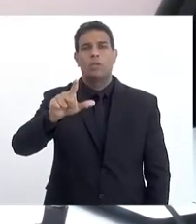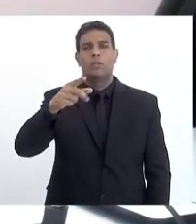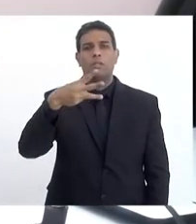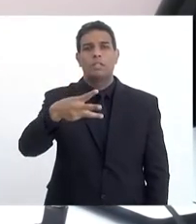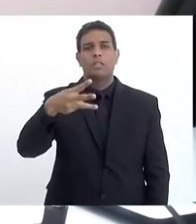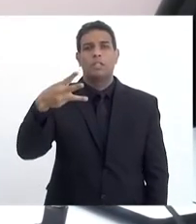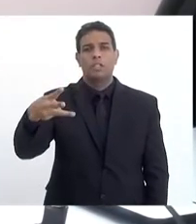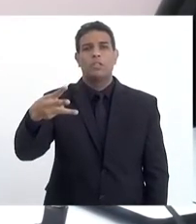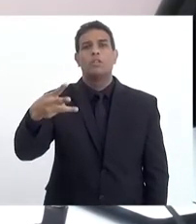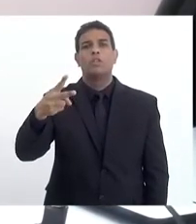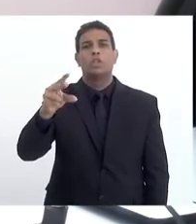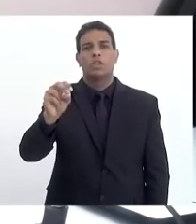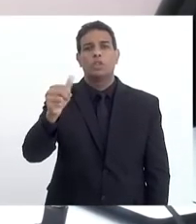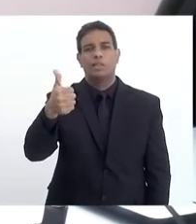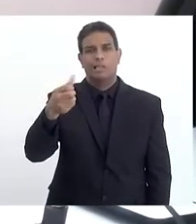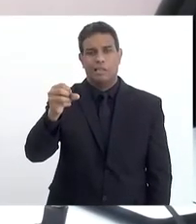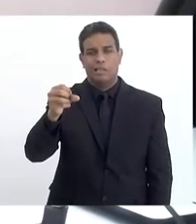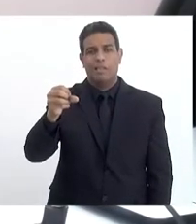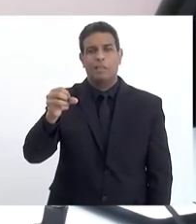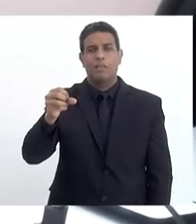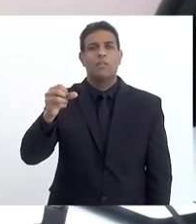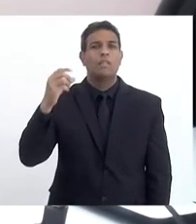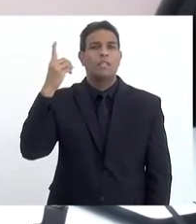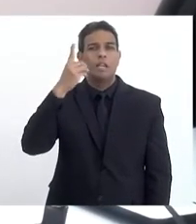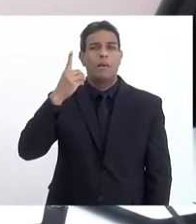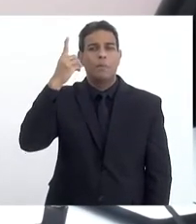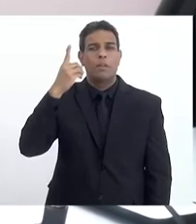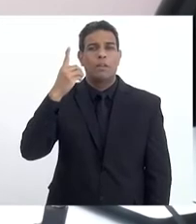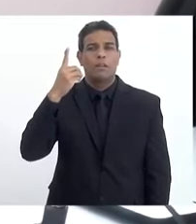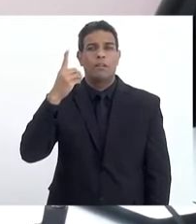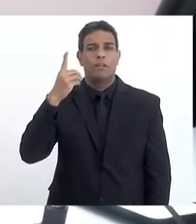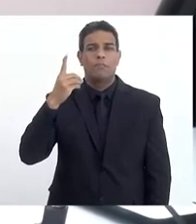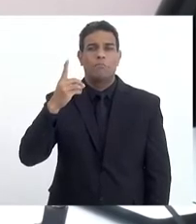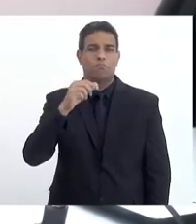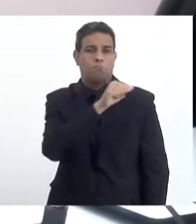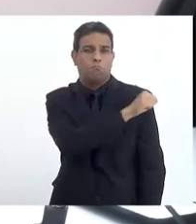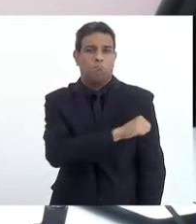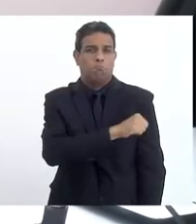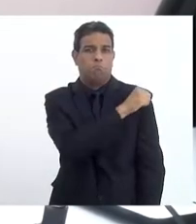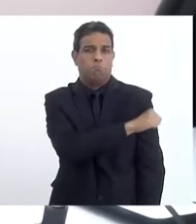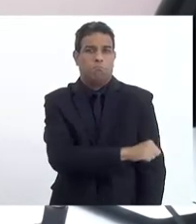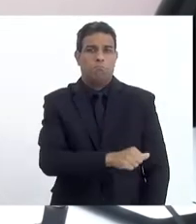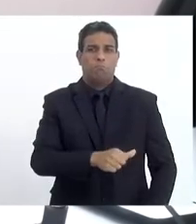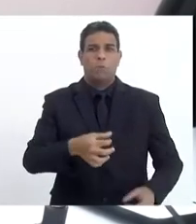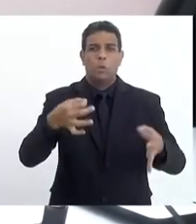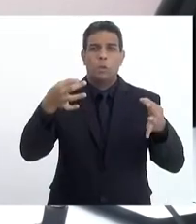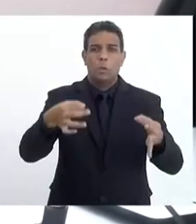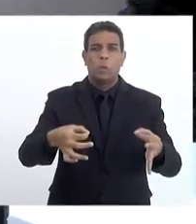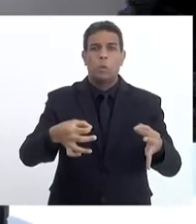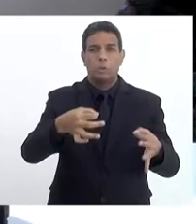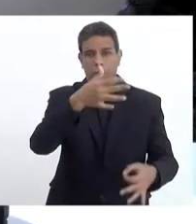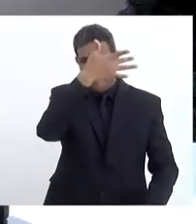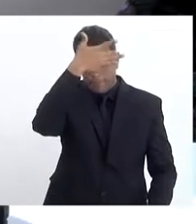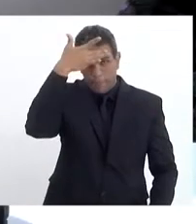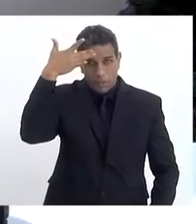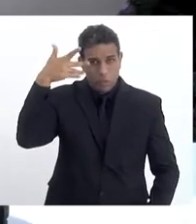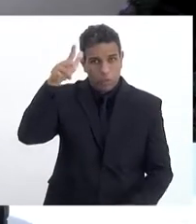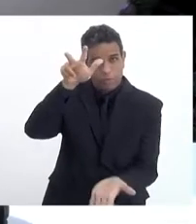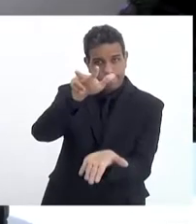4333/2021, autoria da deputada enfermeira Regiane. Mesma coisa. Mesma coisa. Pacientes internados.